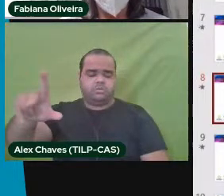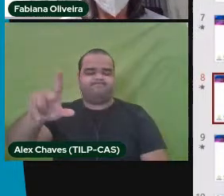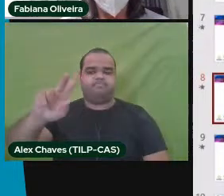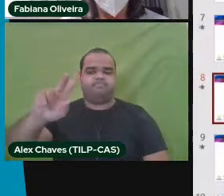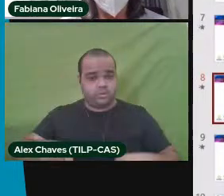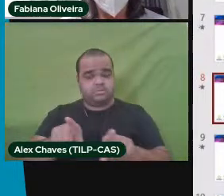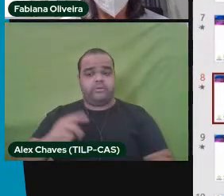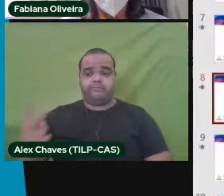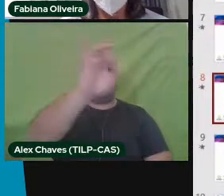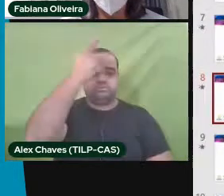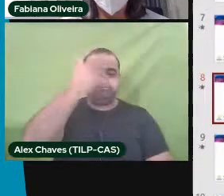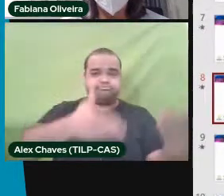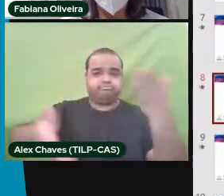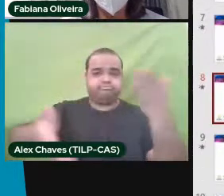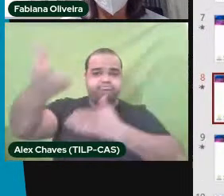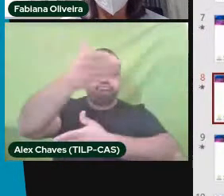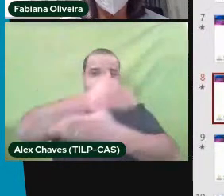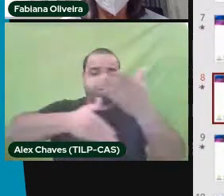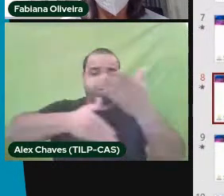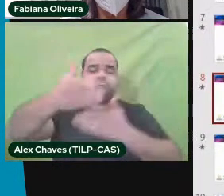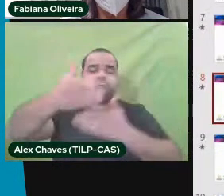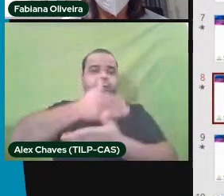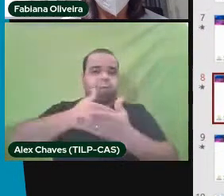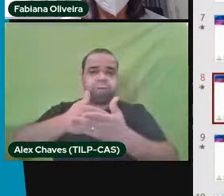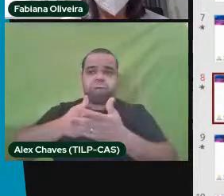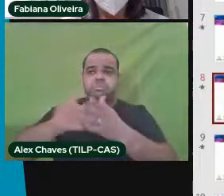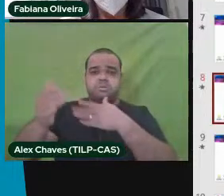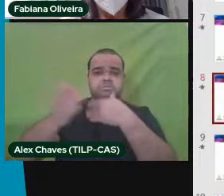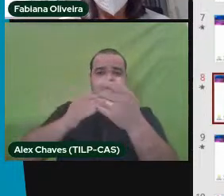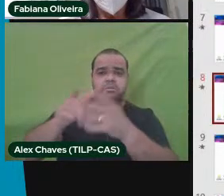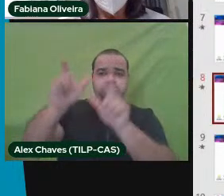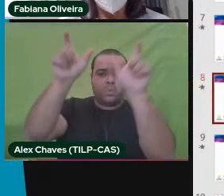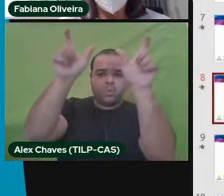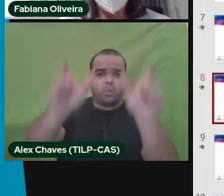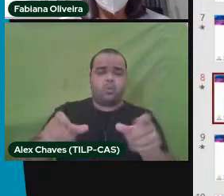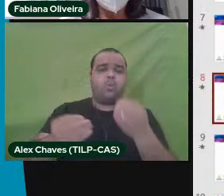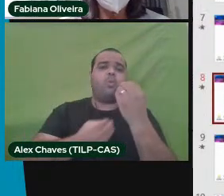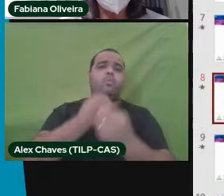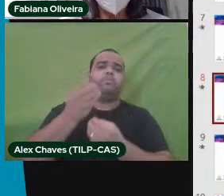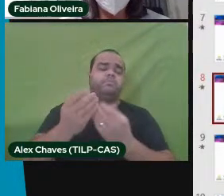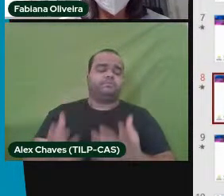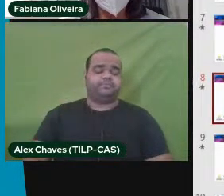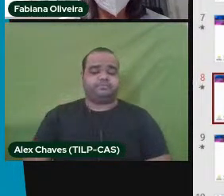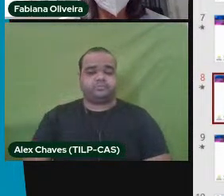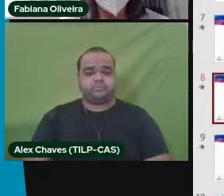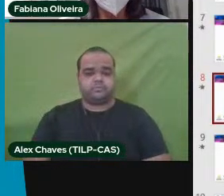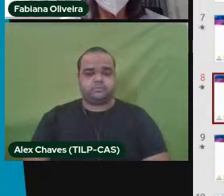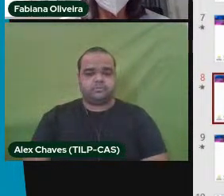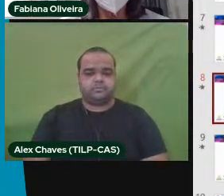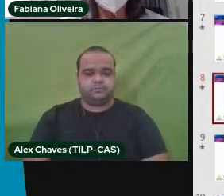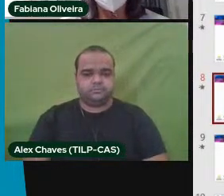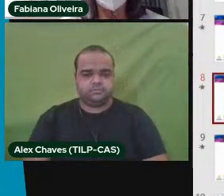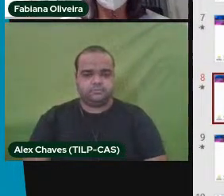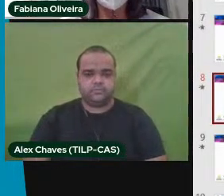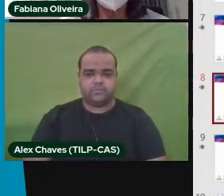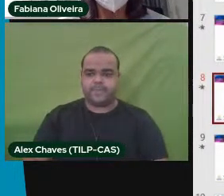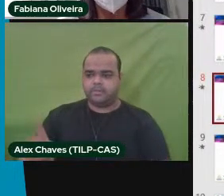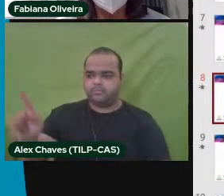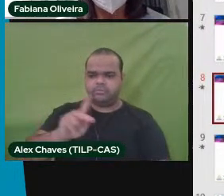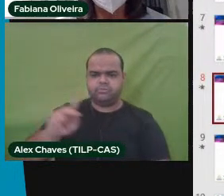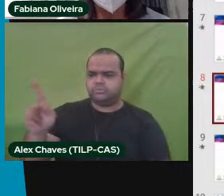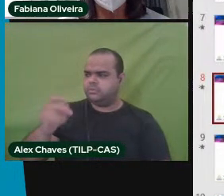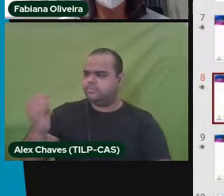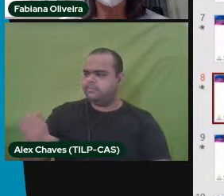de todos, independente da sua condição. O professor tem um papel importante no estudo de contribuir